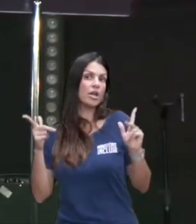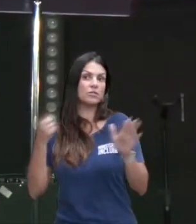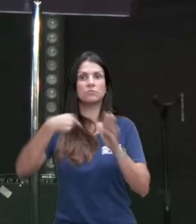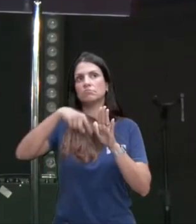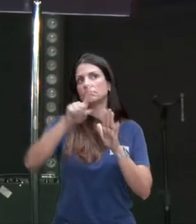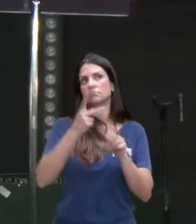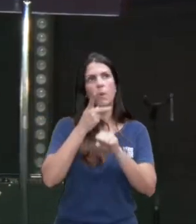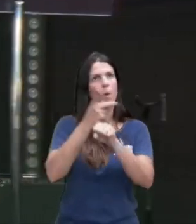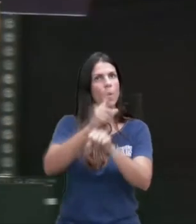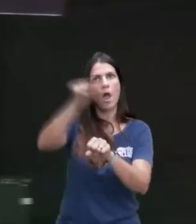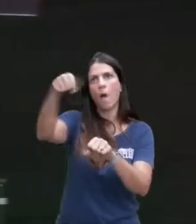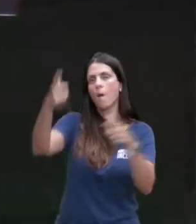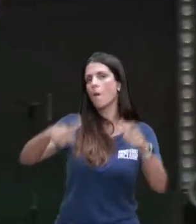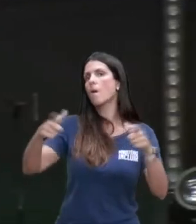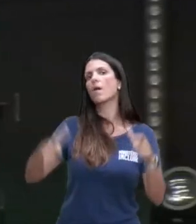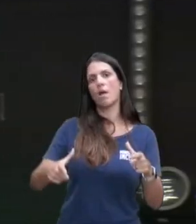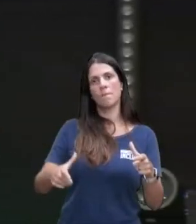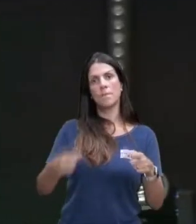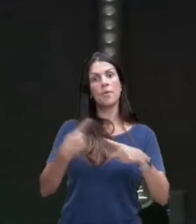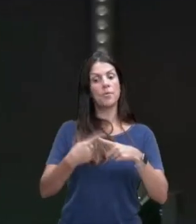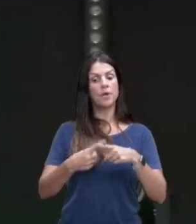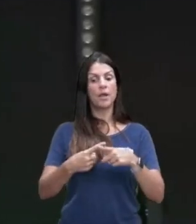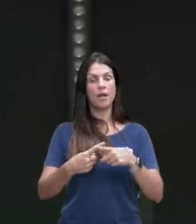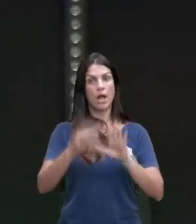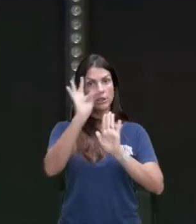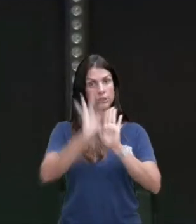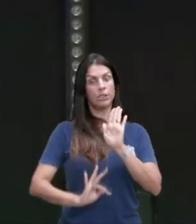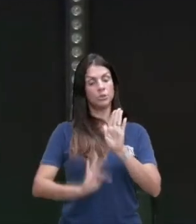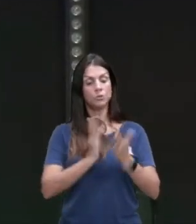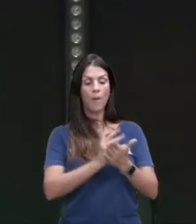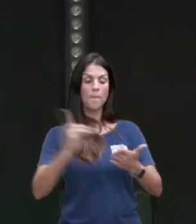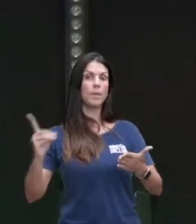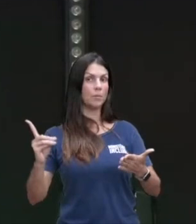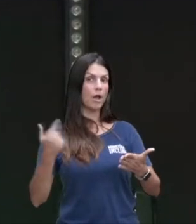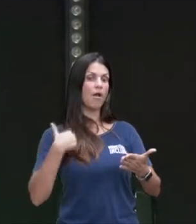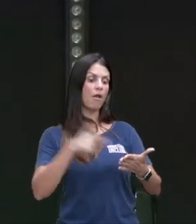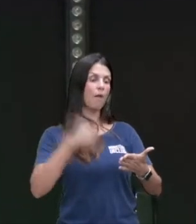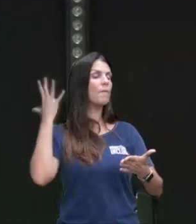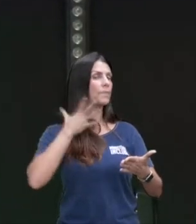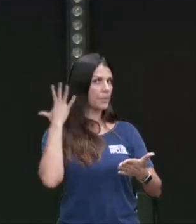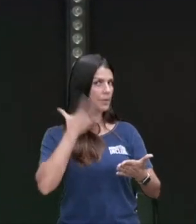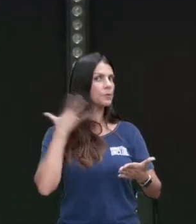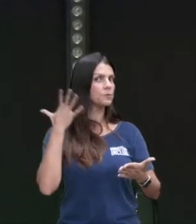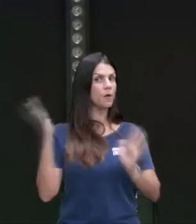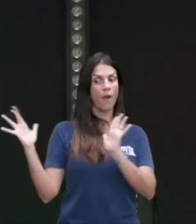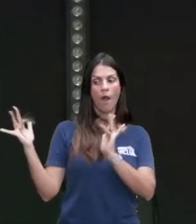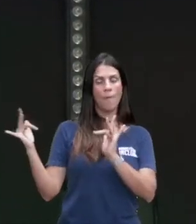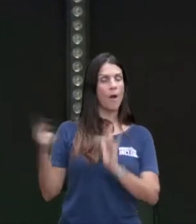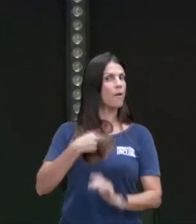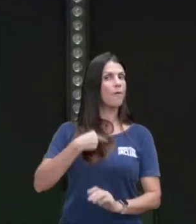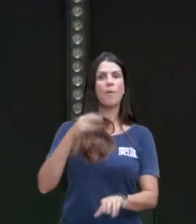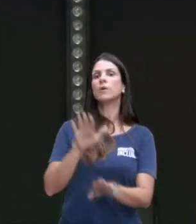diferente mas se você quiser mensagem da Bíblia te aconselho ficar aí é é